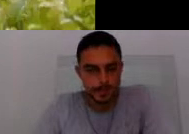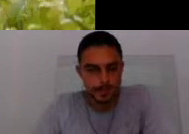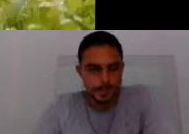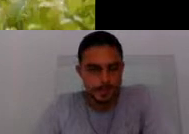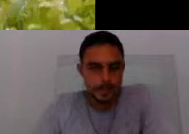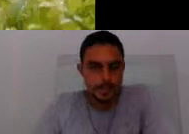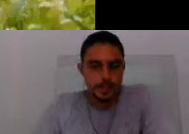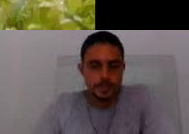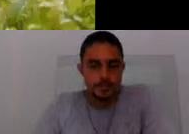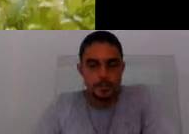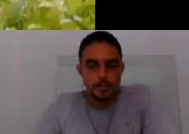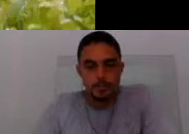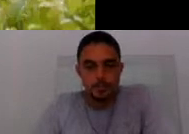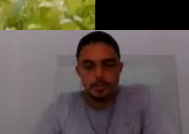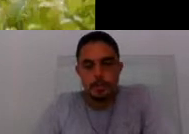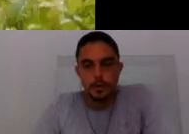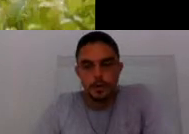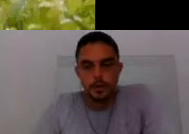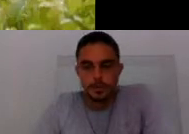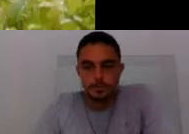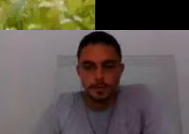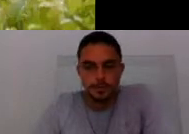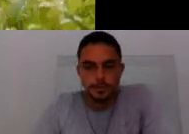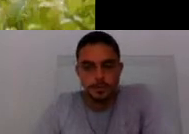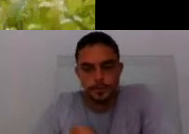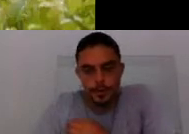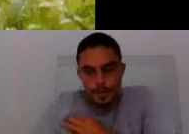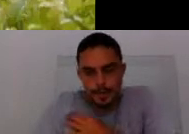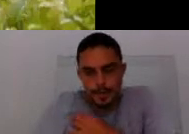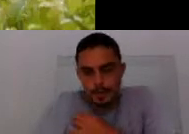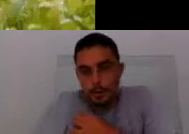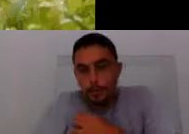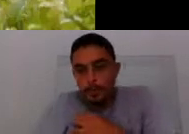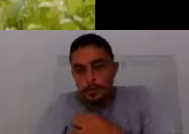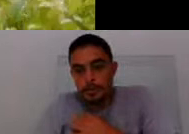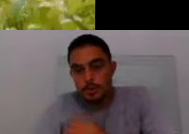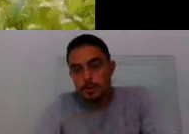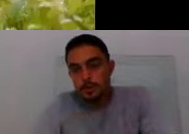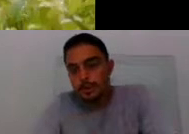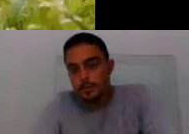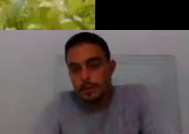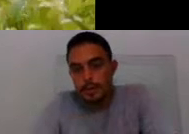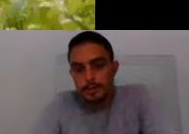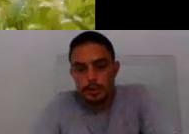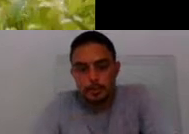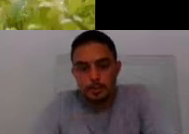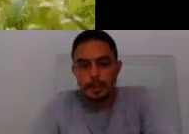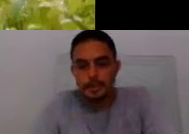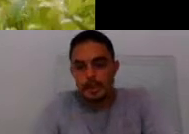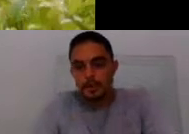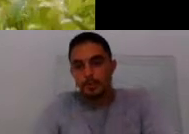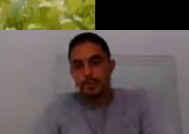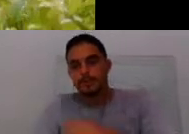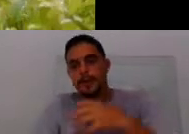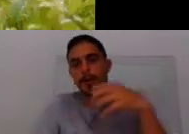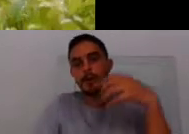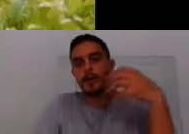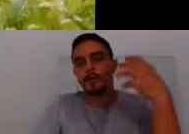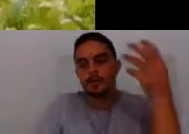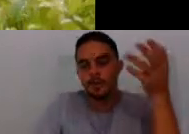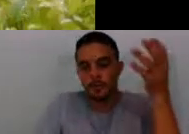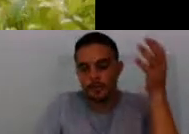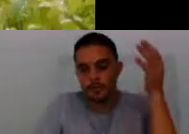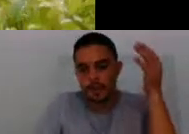sistema de irrigação, tá? Então, quando eu for escolher o aspersor, eu não posso escolher um aspersor que tem um potencial ou que